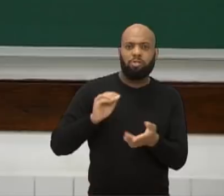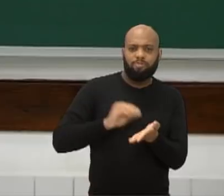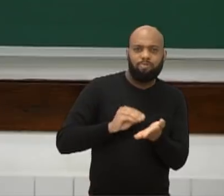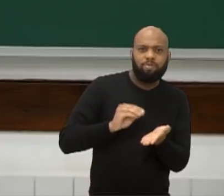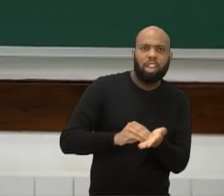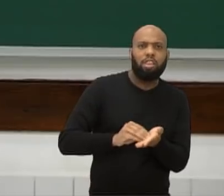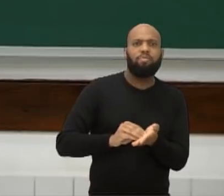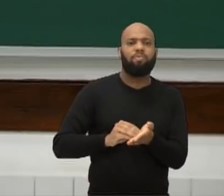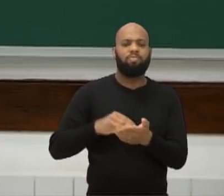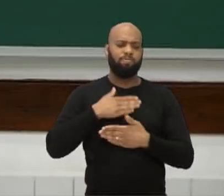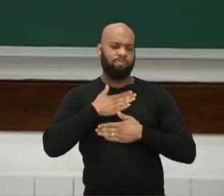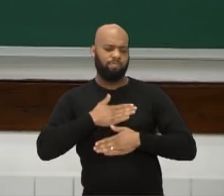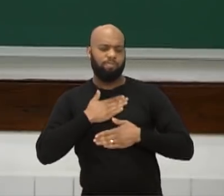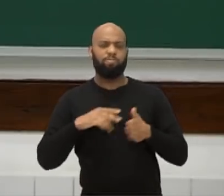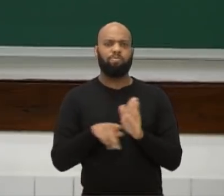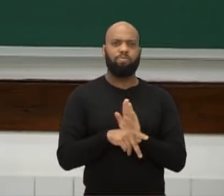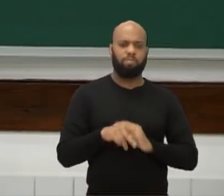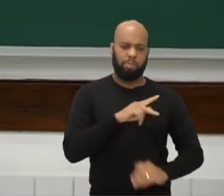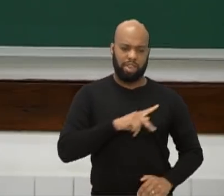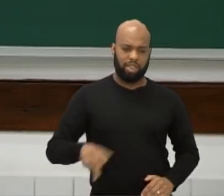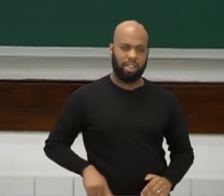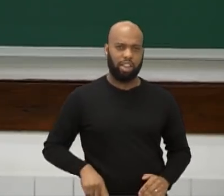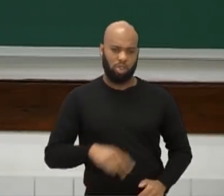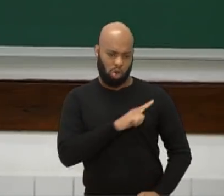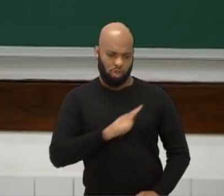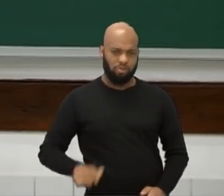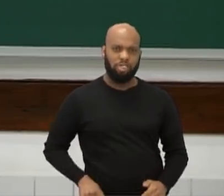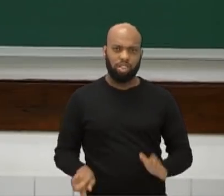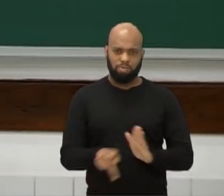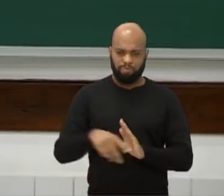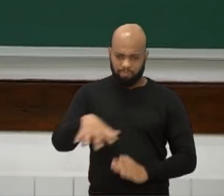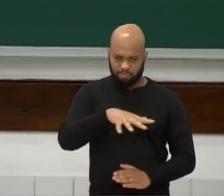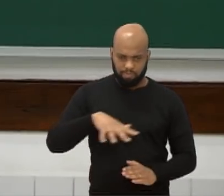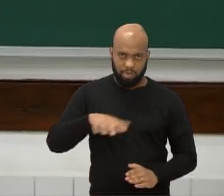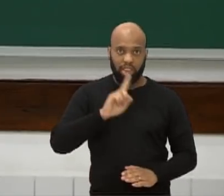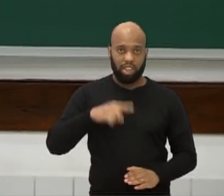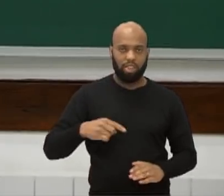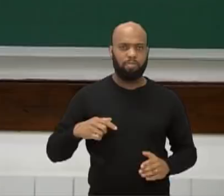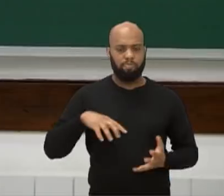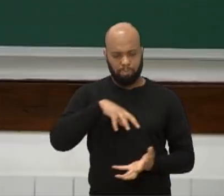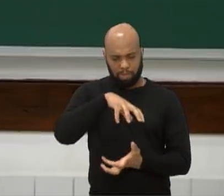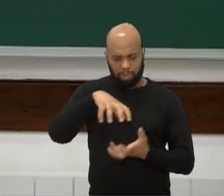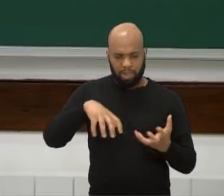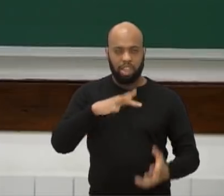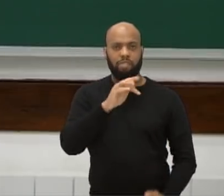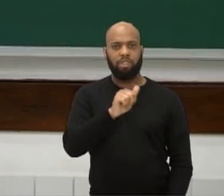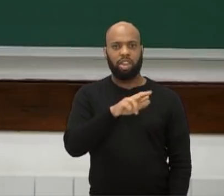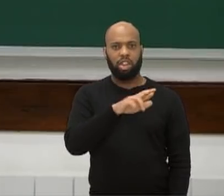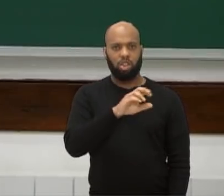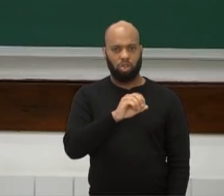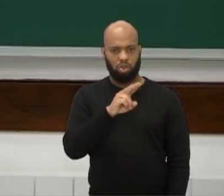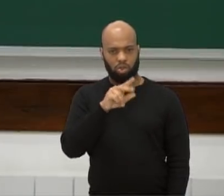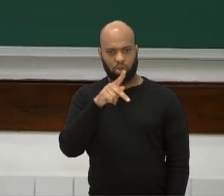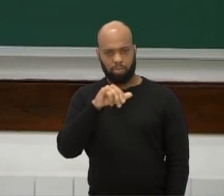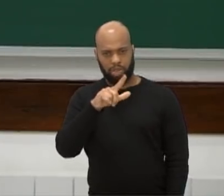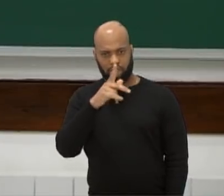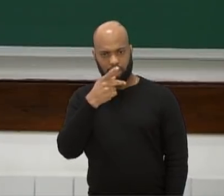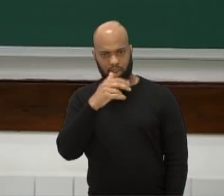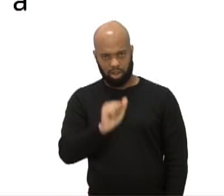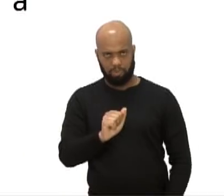da província, levou ao conflito que nós chamamos de Guerra dos Farrapos ou Revolução Farroupilha.